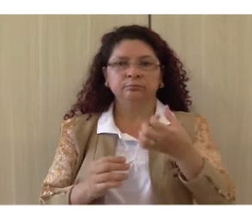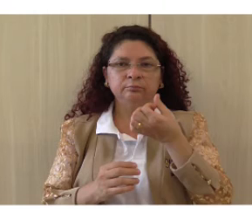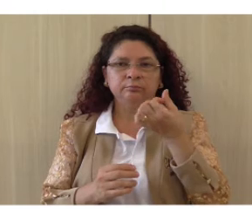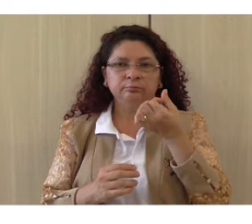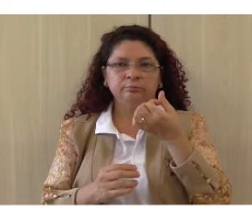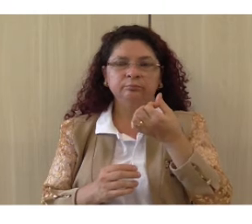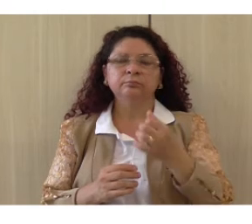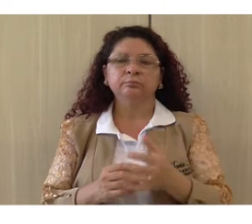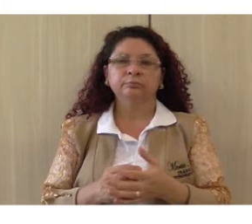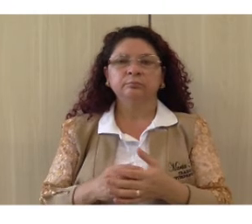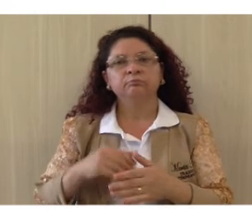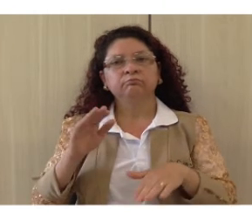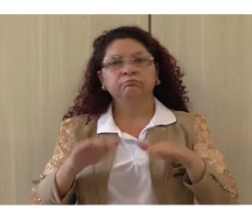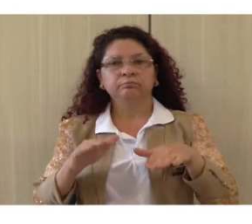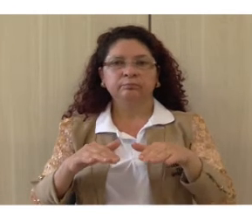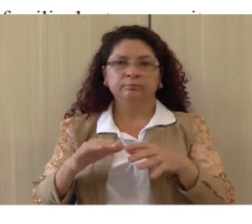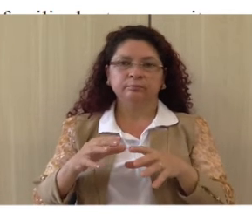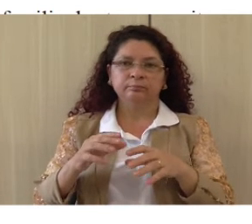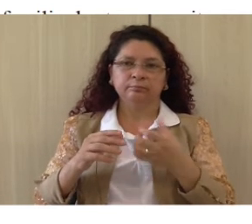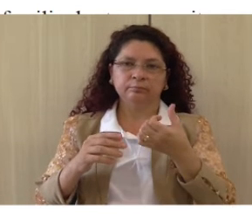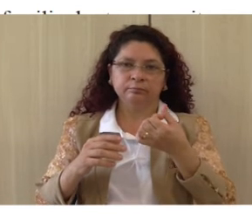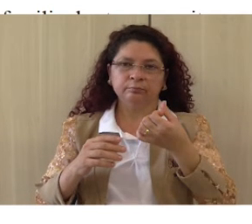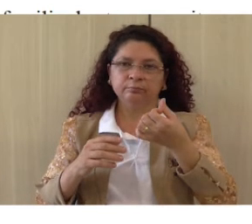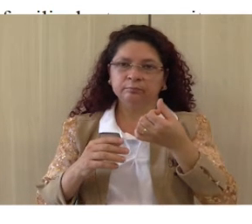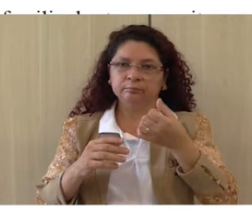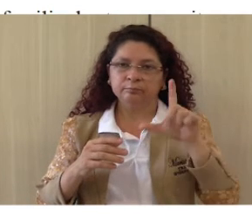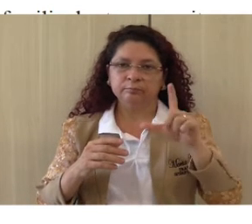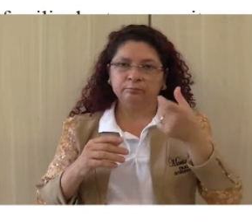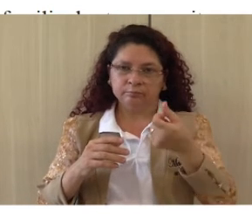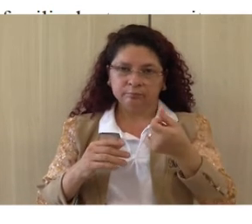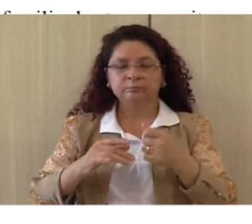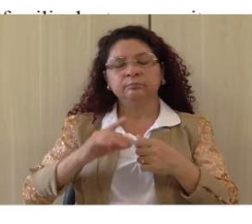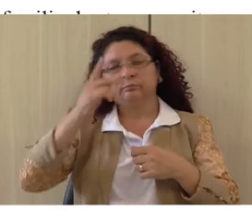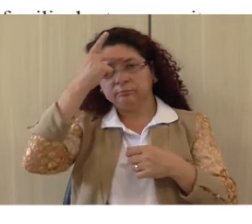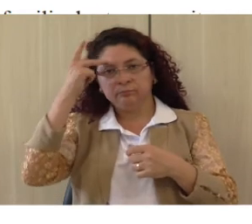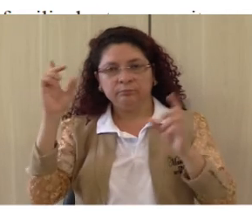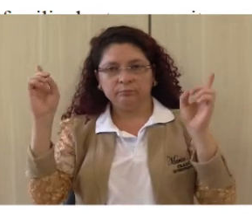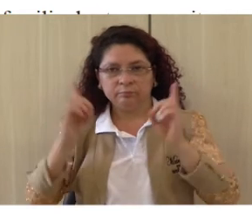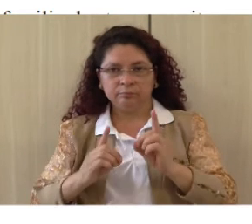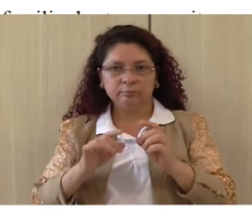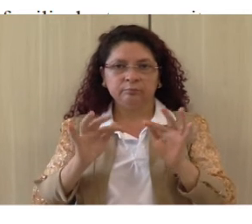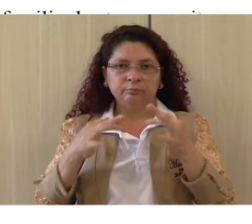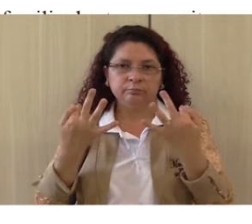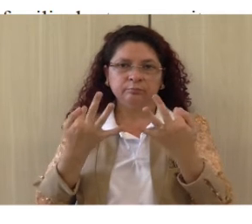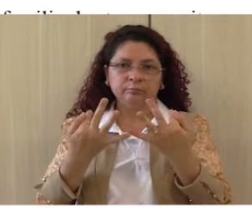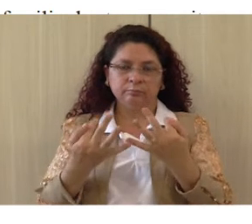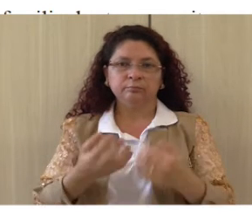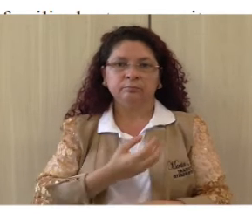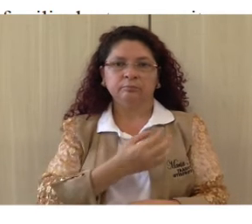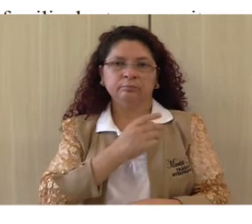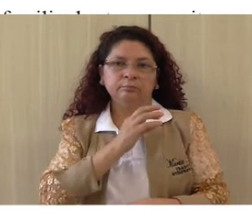Sexto, modalidade de concorrência L6, candidato com deficiência com renda bruta familiar per